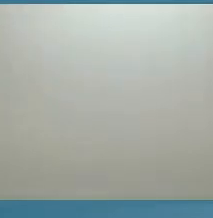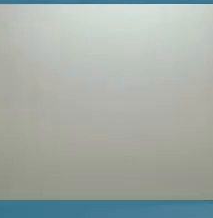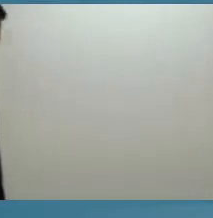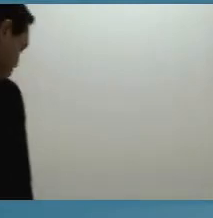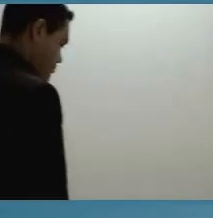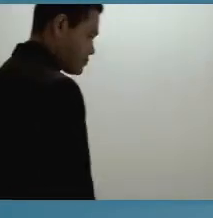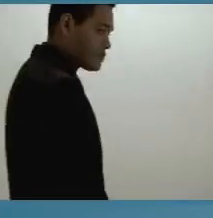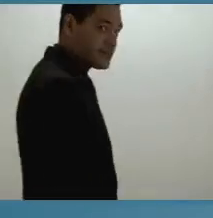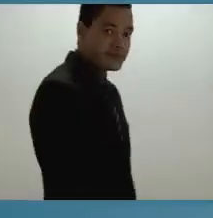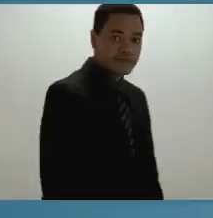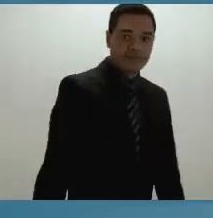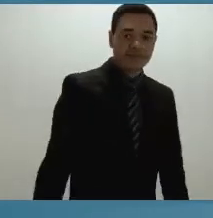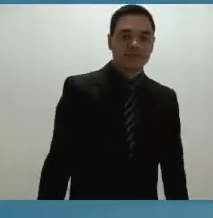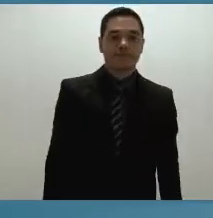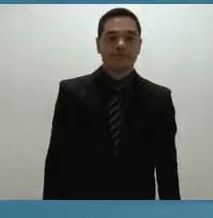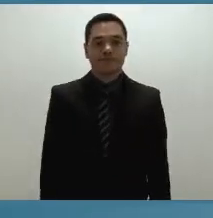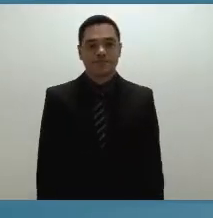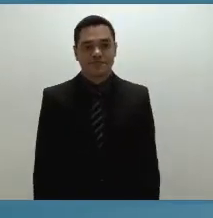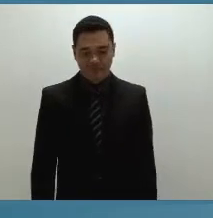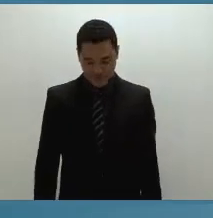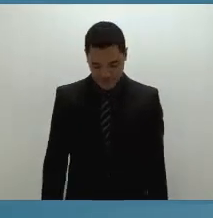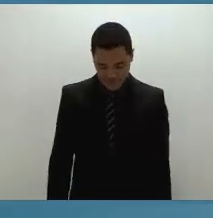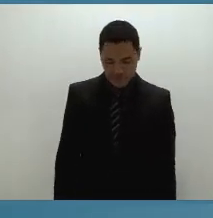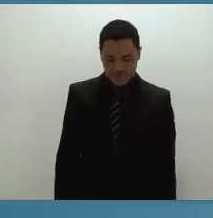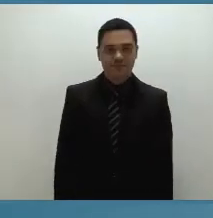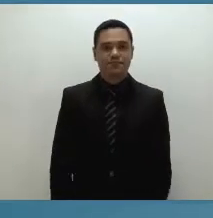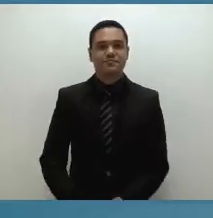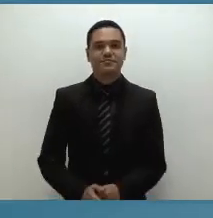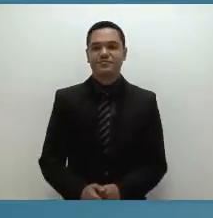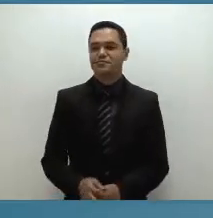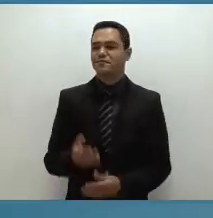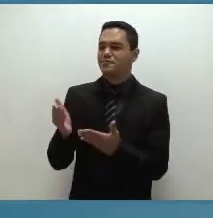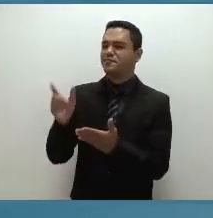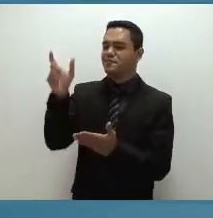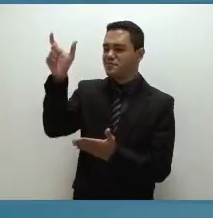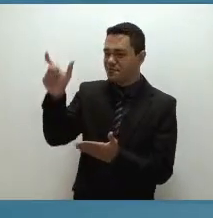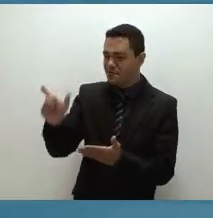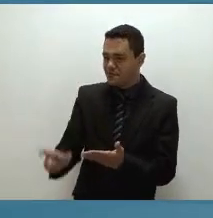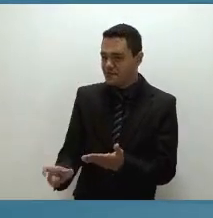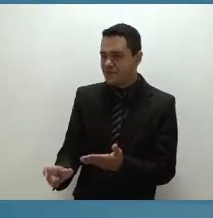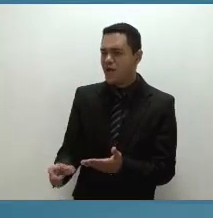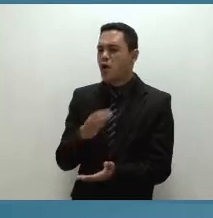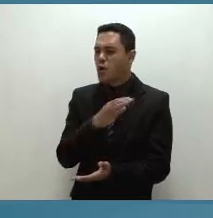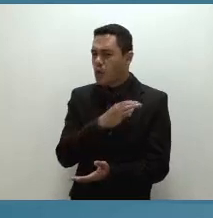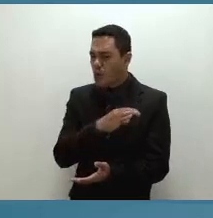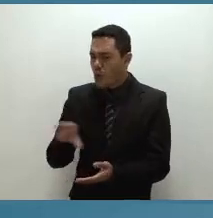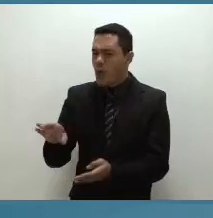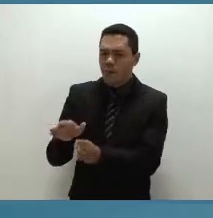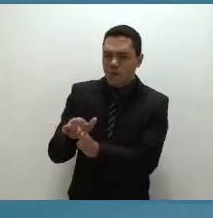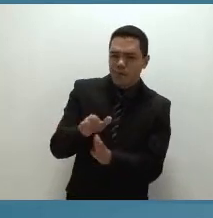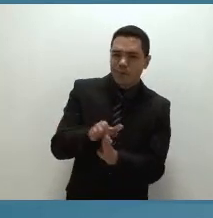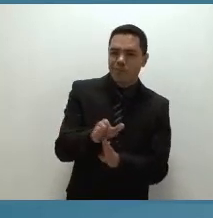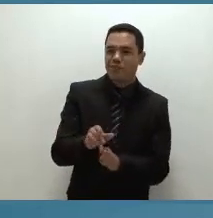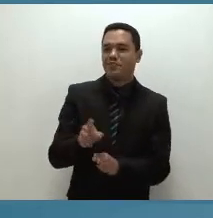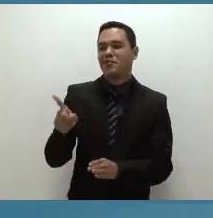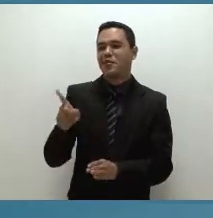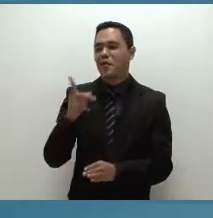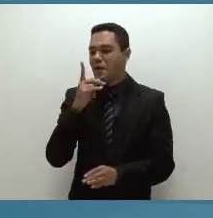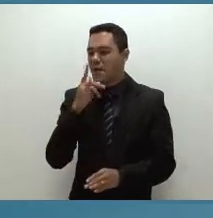foi reconhecido isso, com a sua aclamação. Seu pai também está